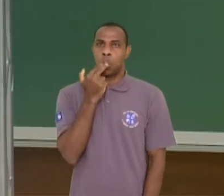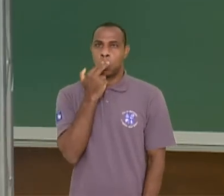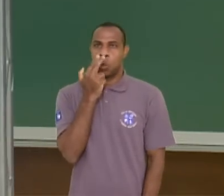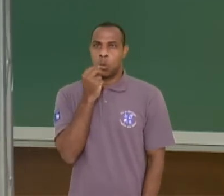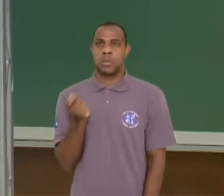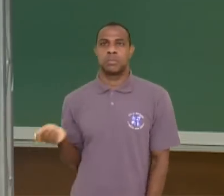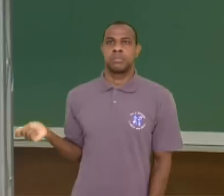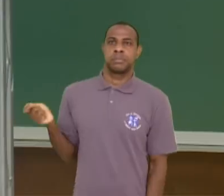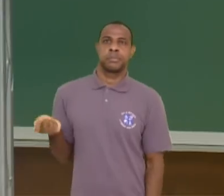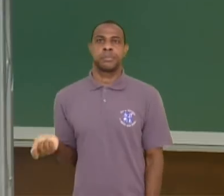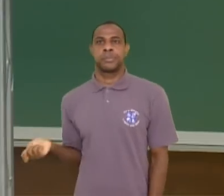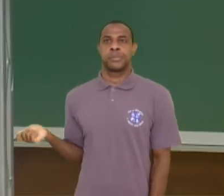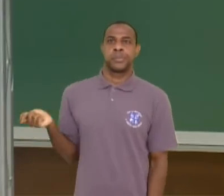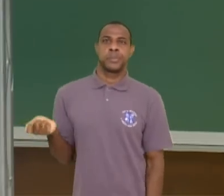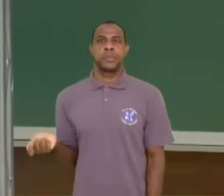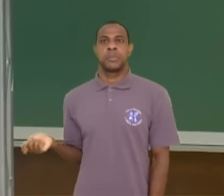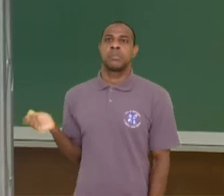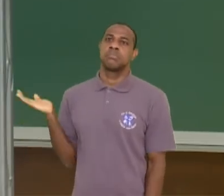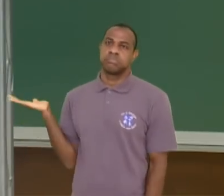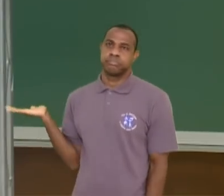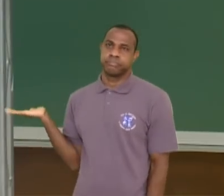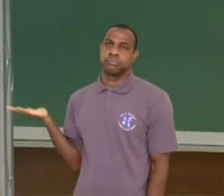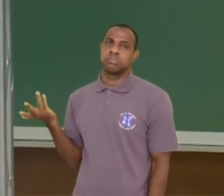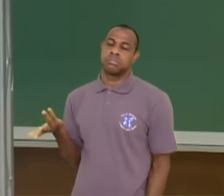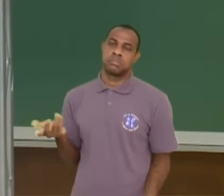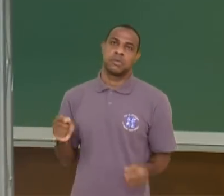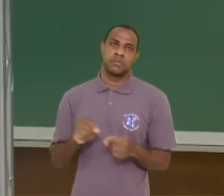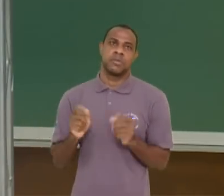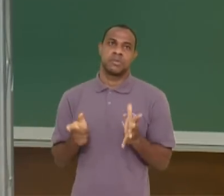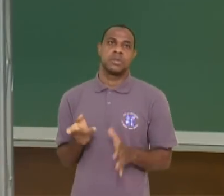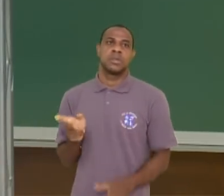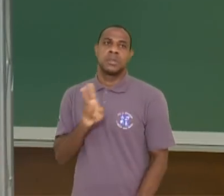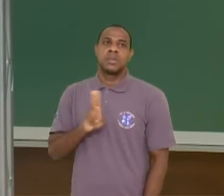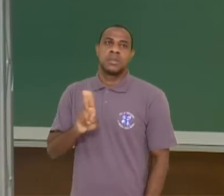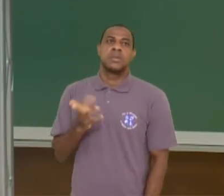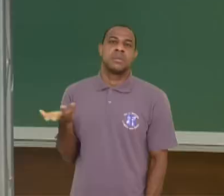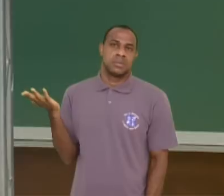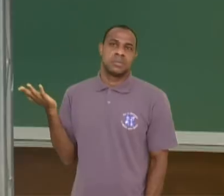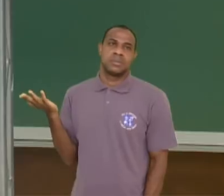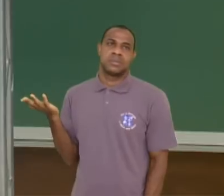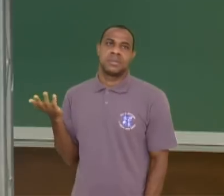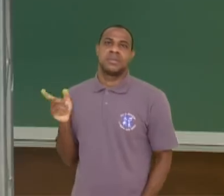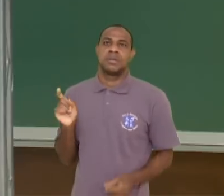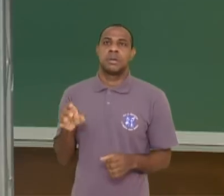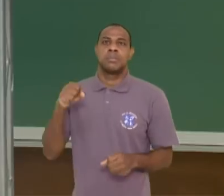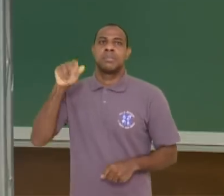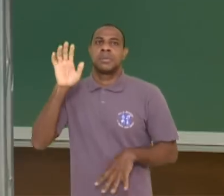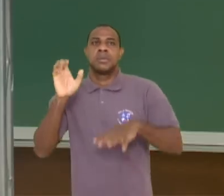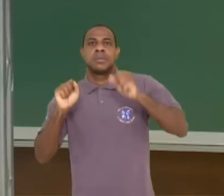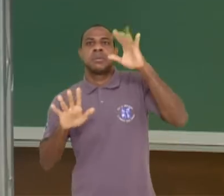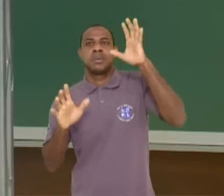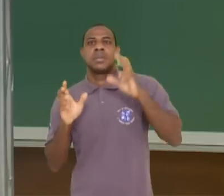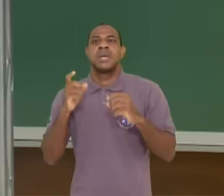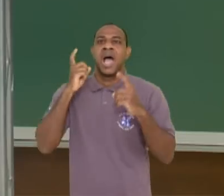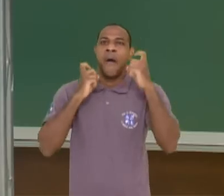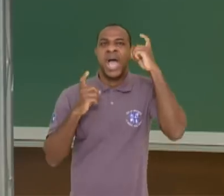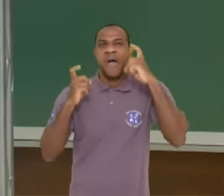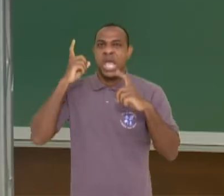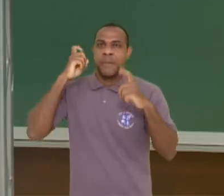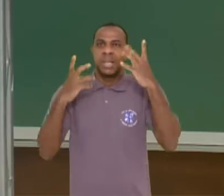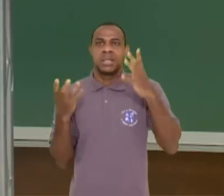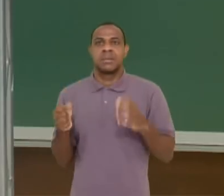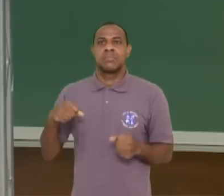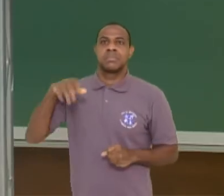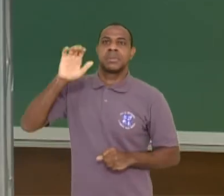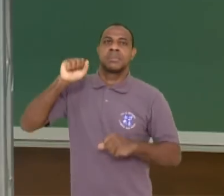cinematográfico, nos filmes que ele gravou, né, somente utilizando gestos e expressões, né? Então, essa é a ideia